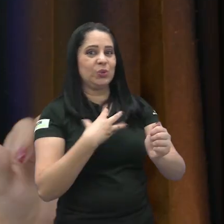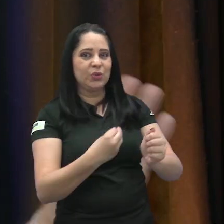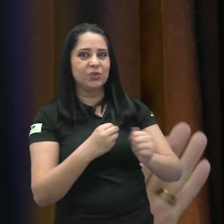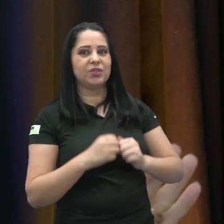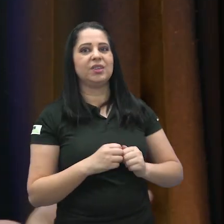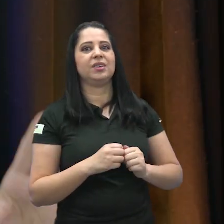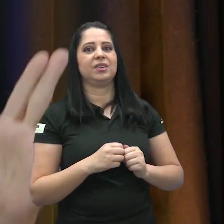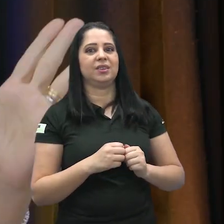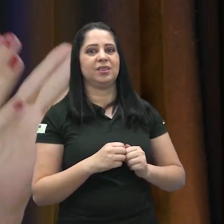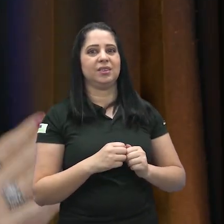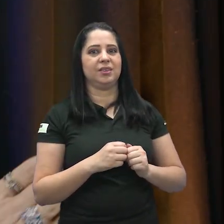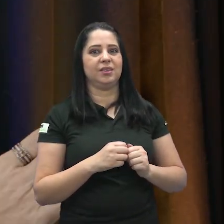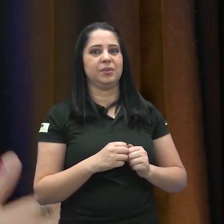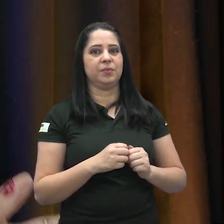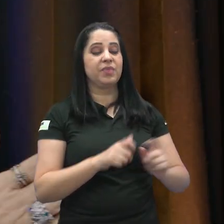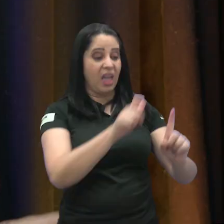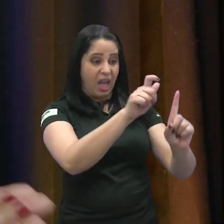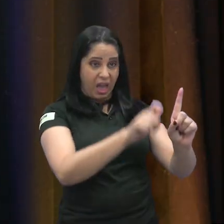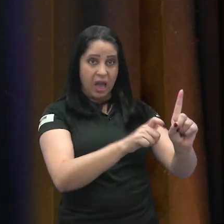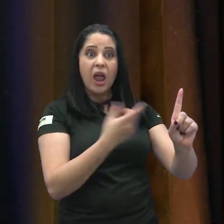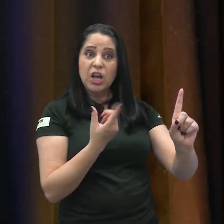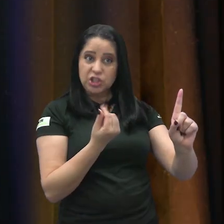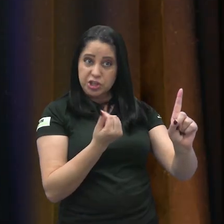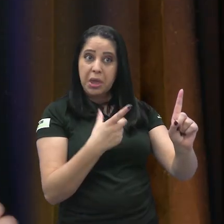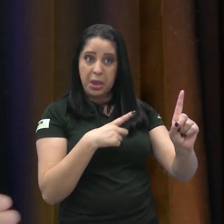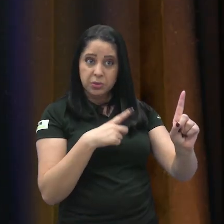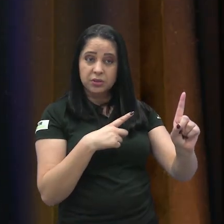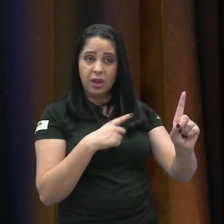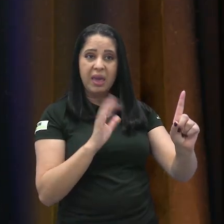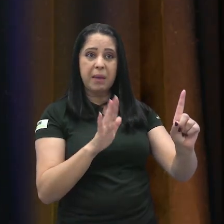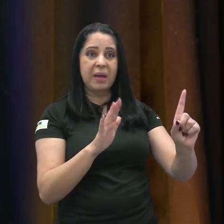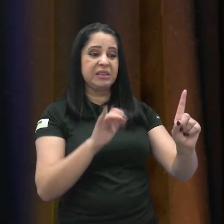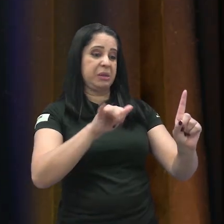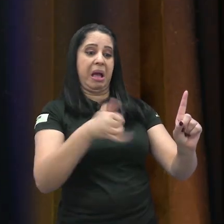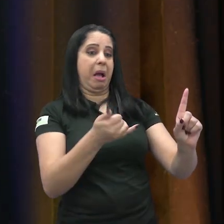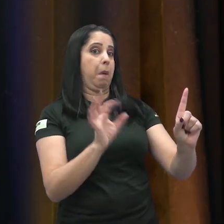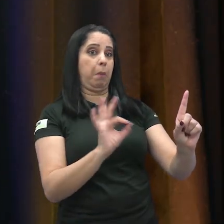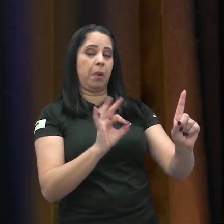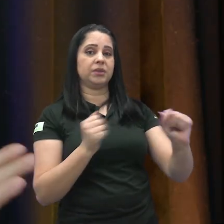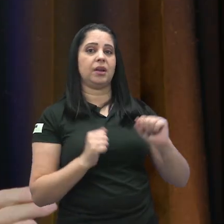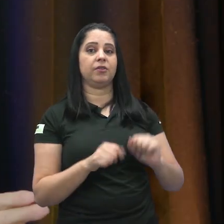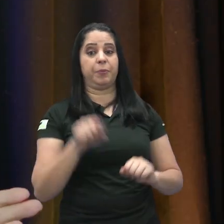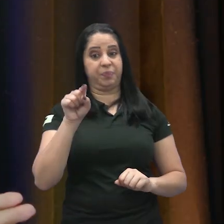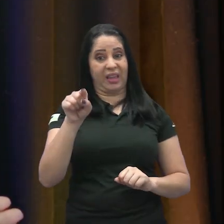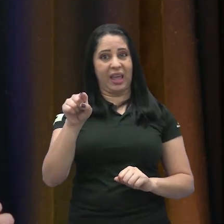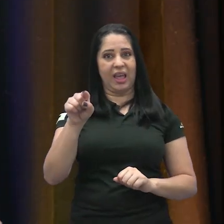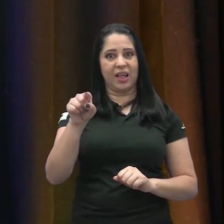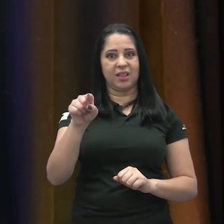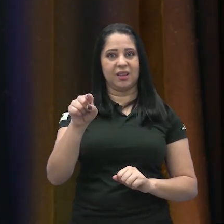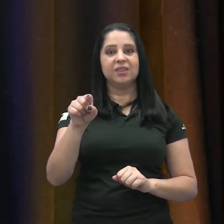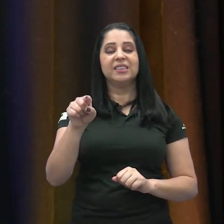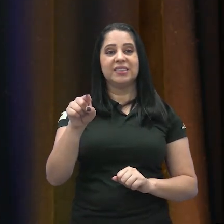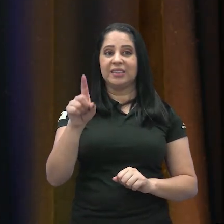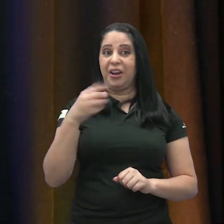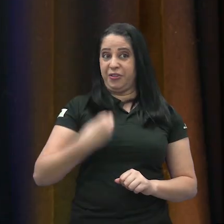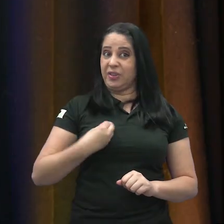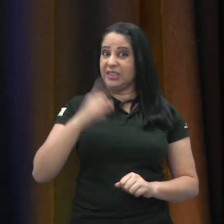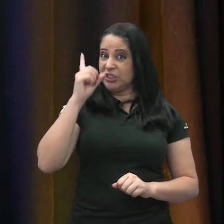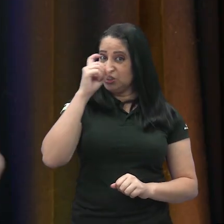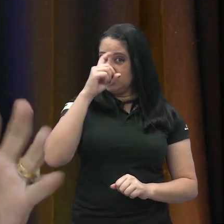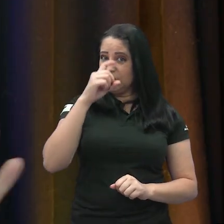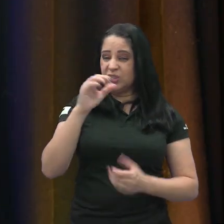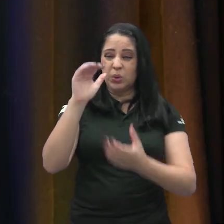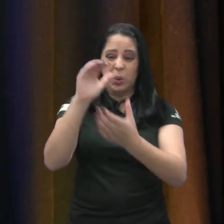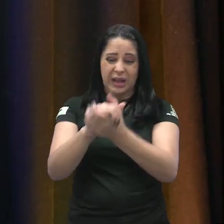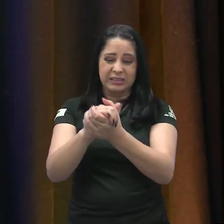ela, fazer massagem. Ela já tinha esses recursos, mas ela não se permitia viver isso. Outra que estava em uma situação difícil e